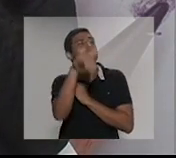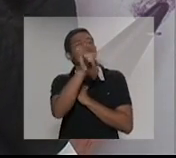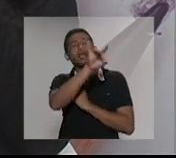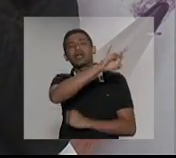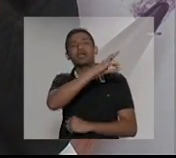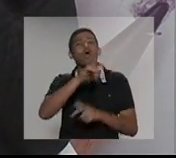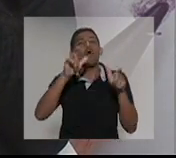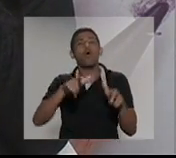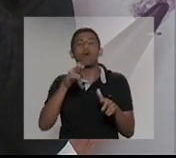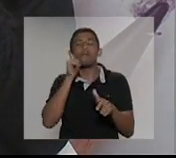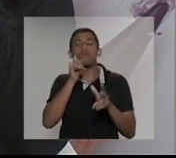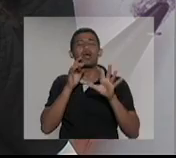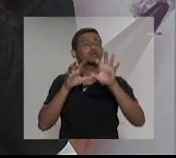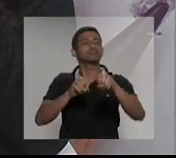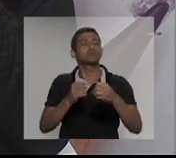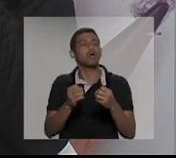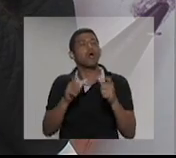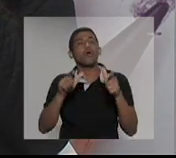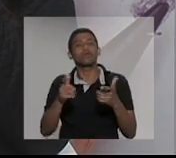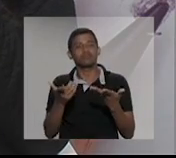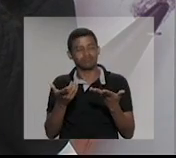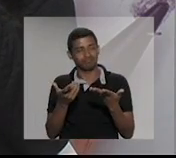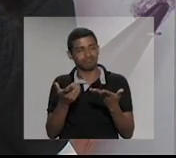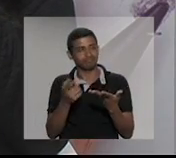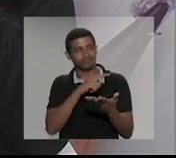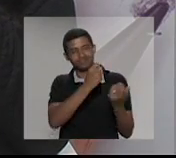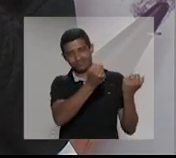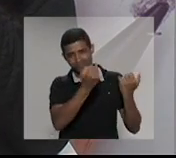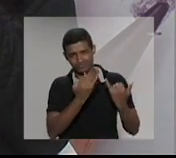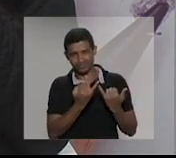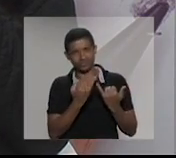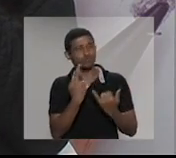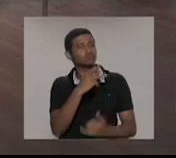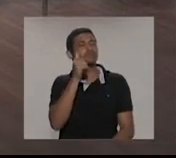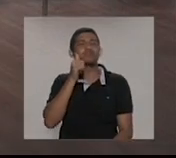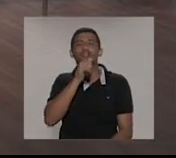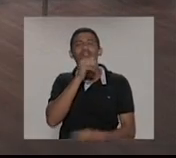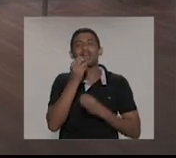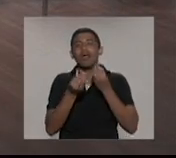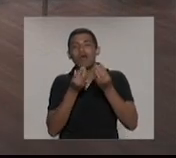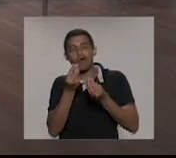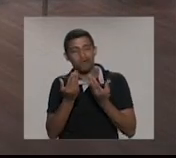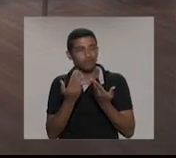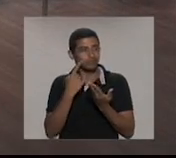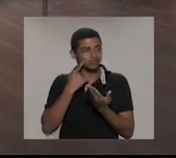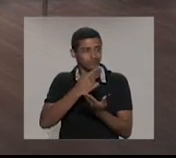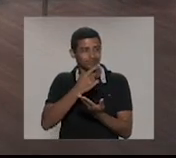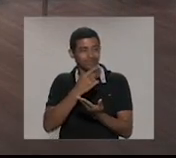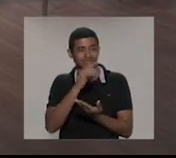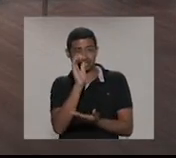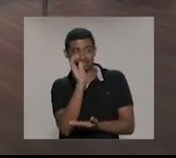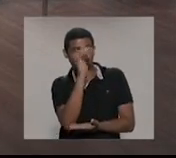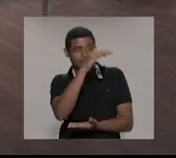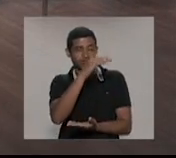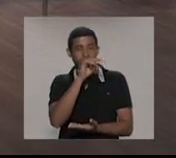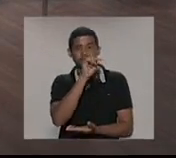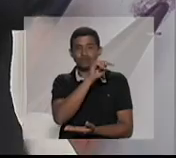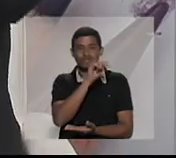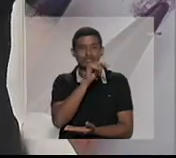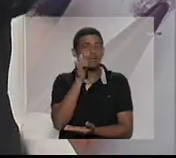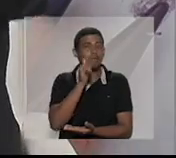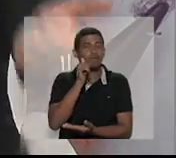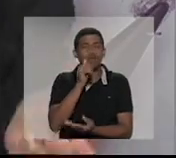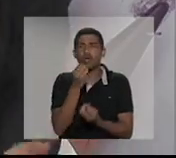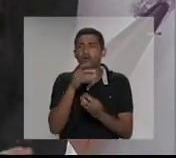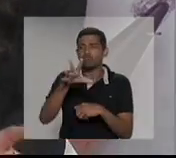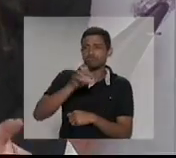mulher selvagem dentro deles? E aí, o que você reproduz da tua mãe, dessa mulher selvagem? Do lado selvagem da mulher